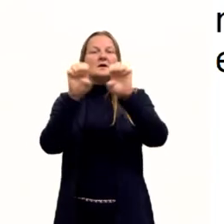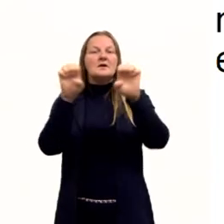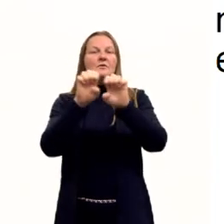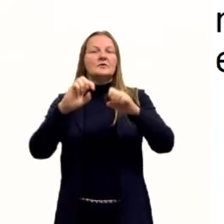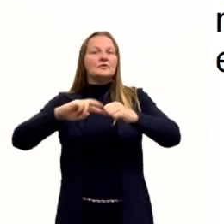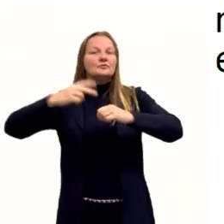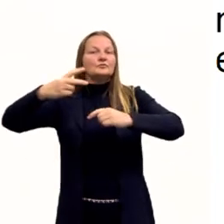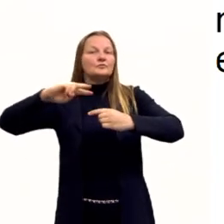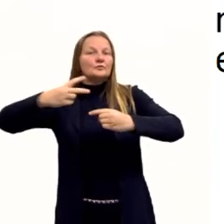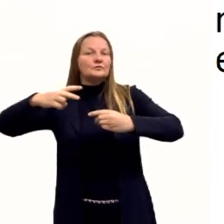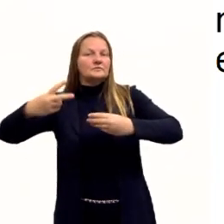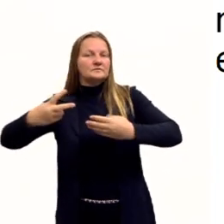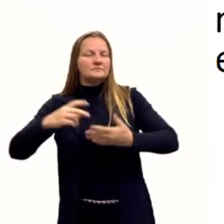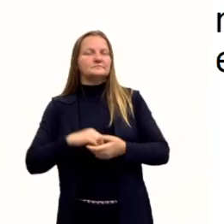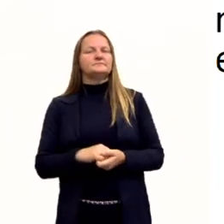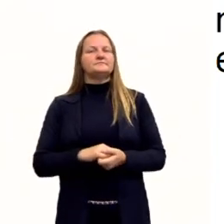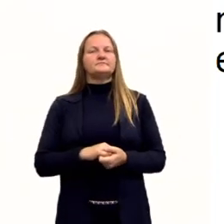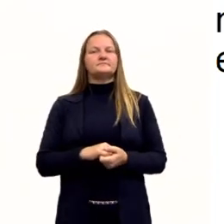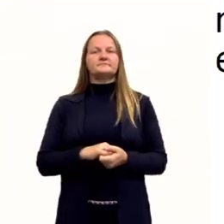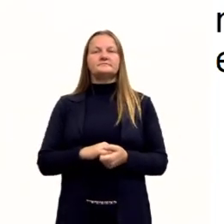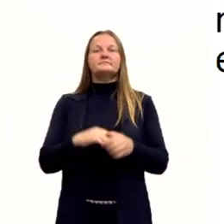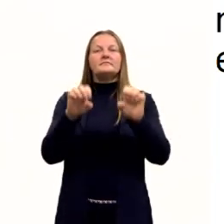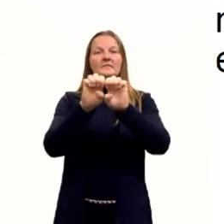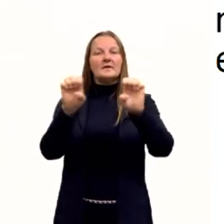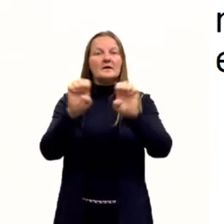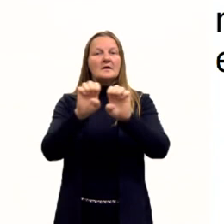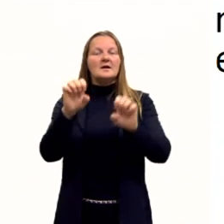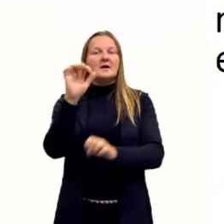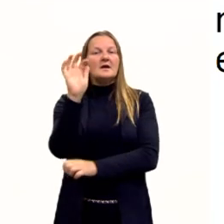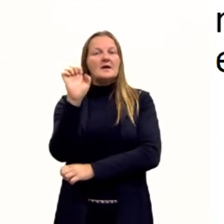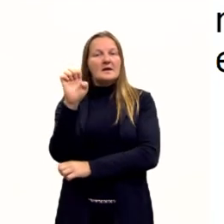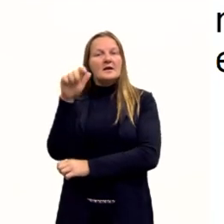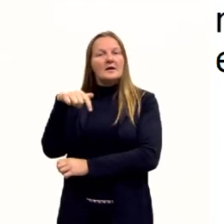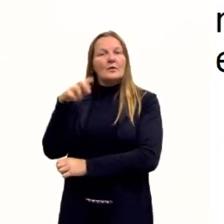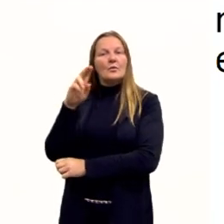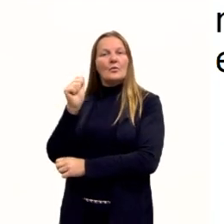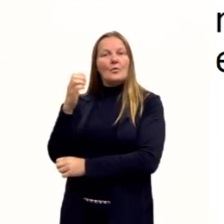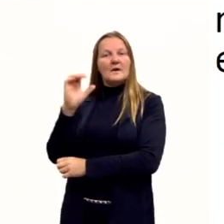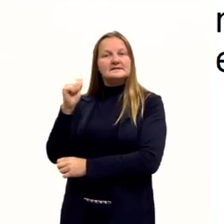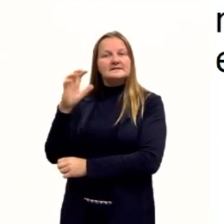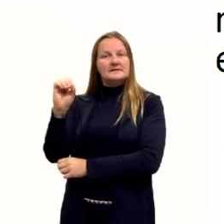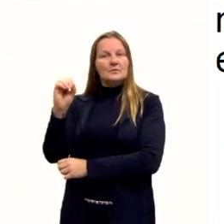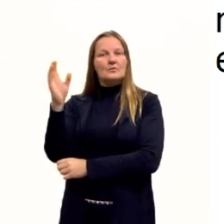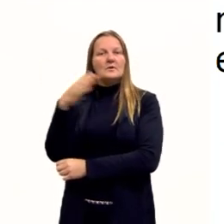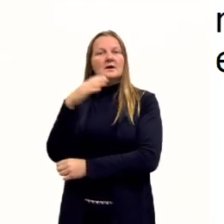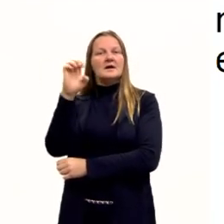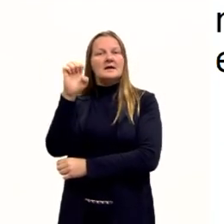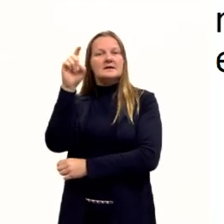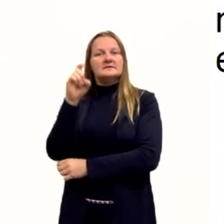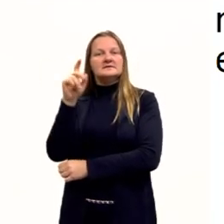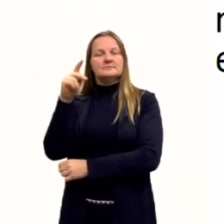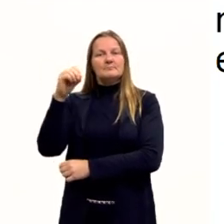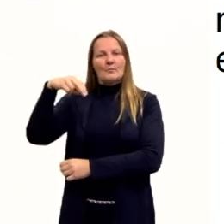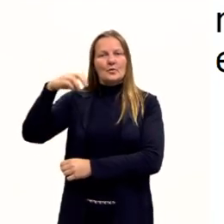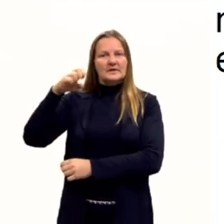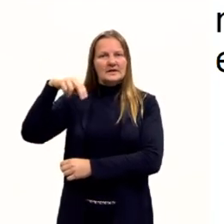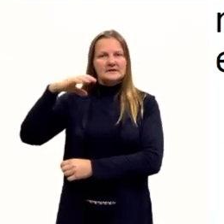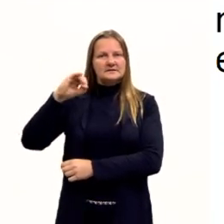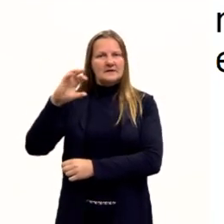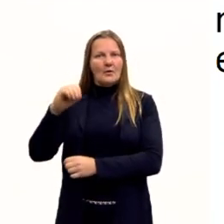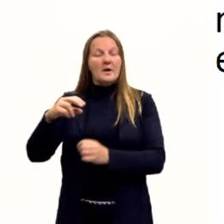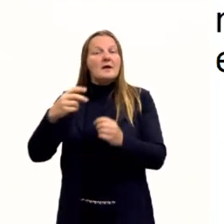exponenciais a equação exponencial é um caso particular de uma